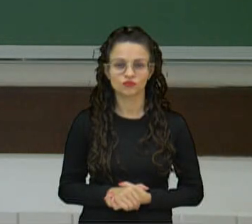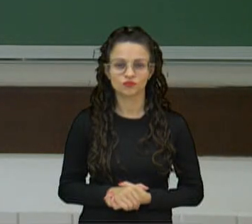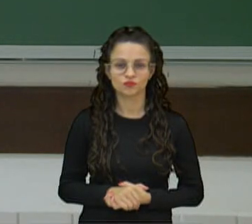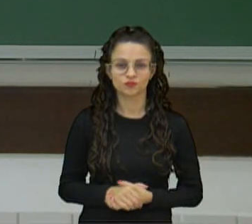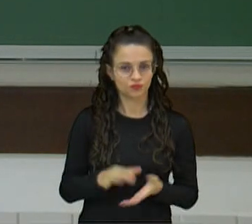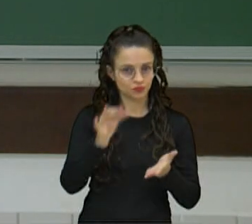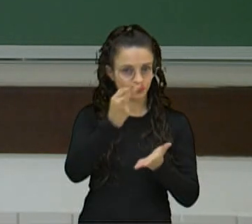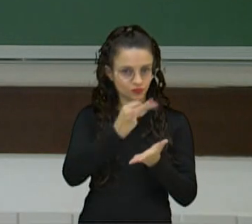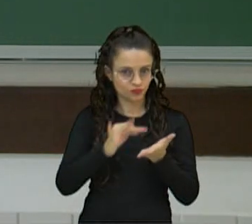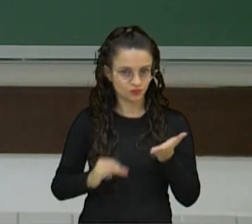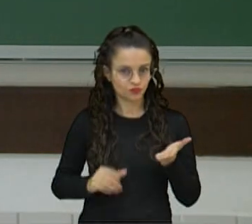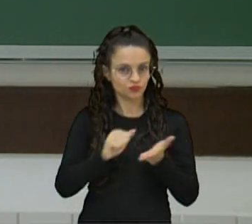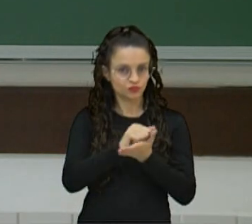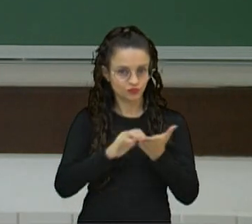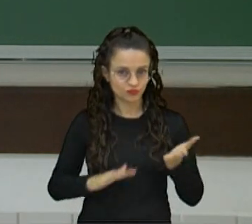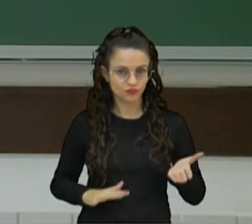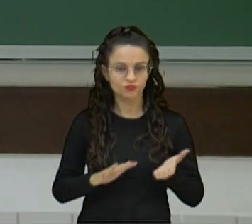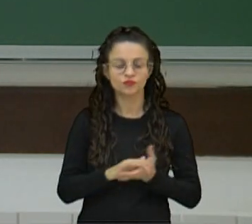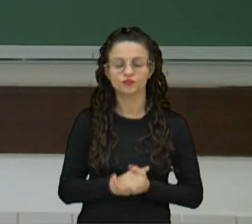Vamos corrigir o nosso exercício?